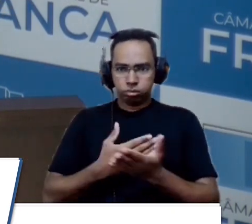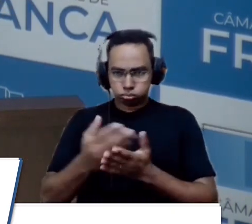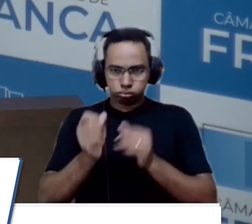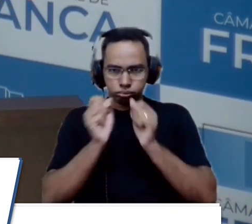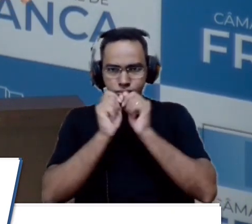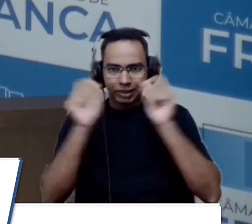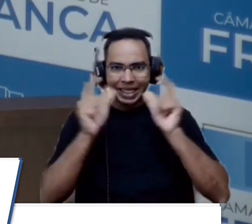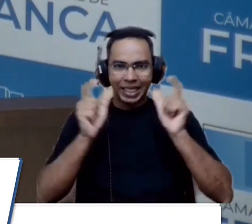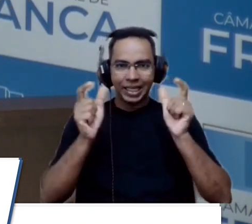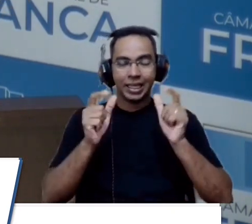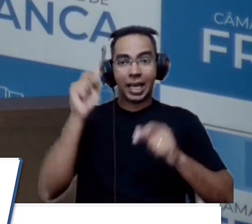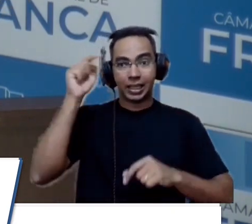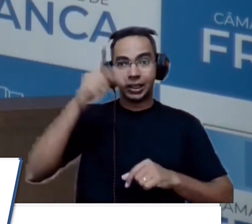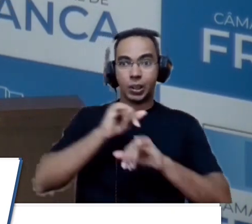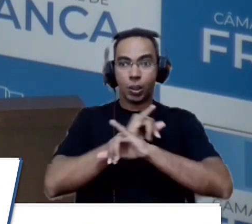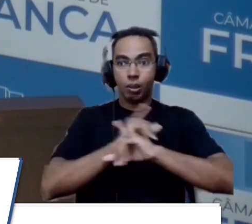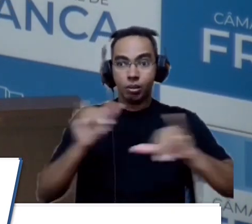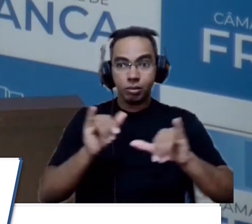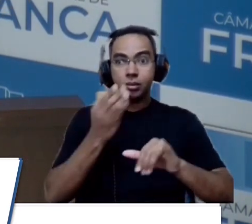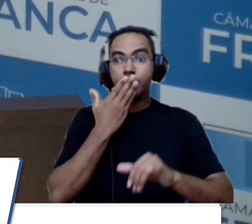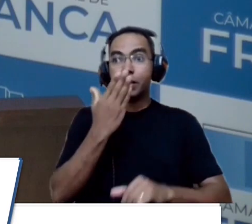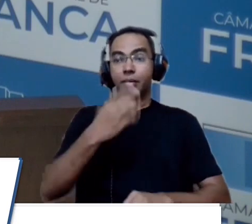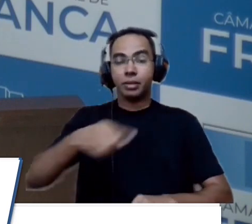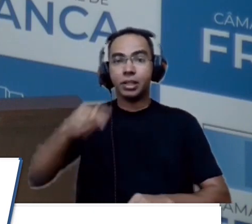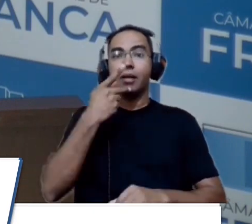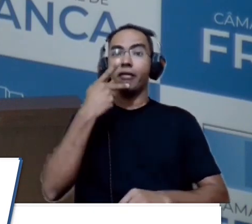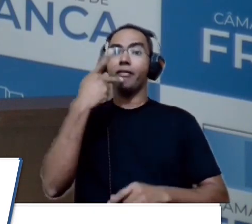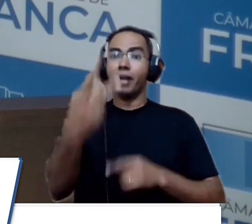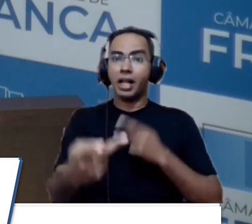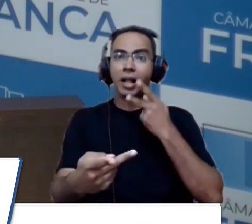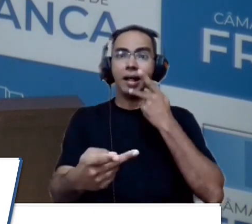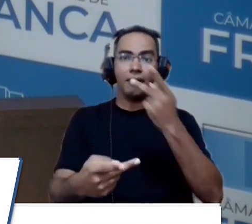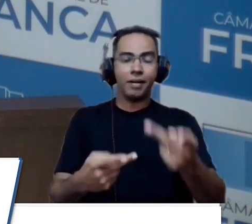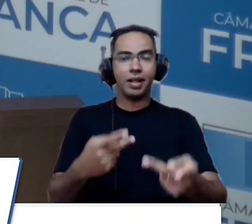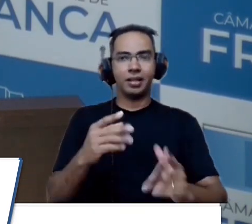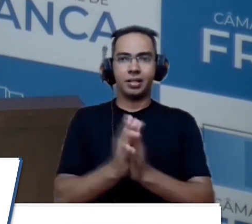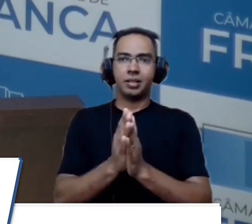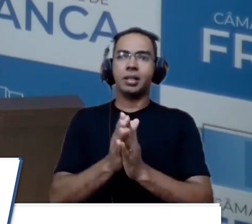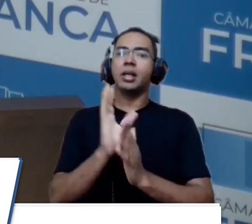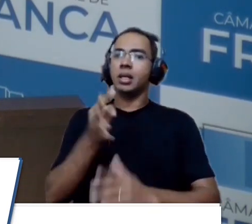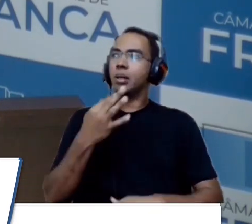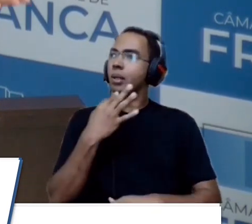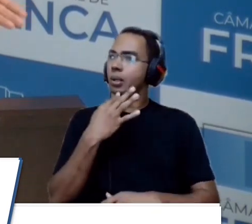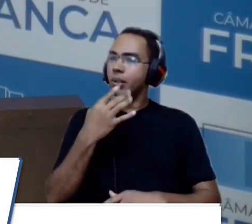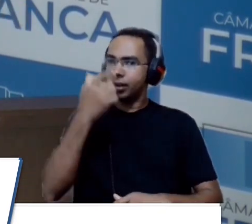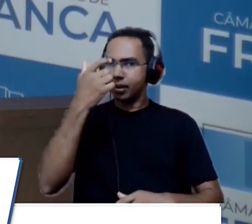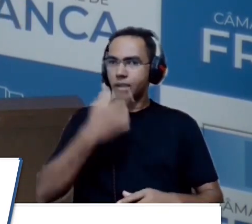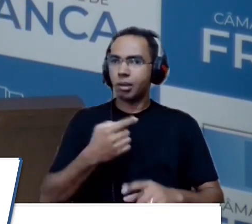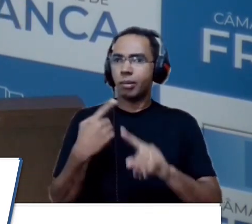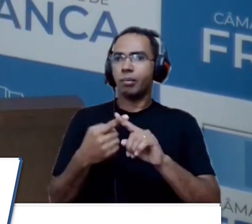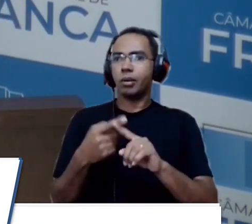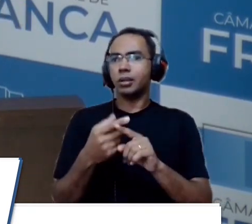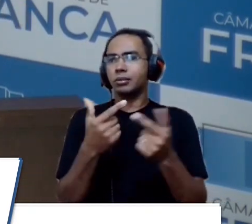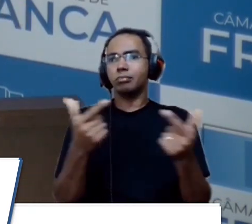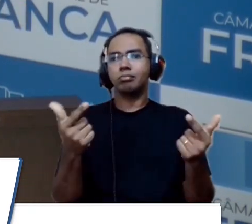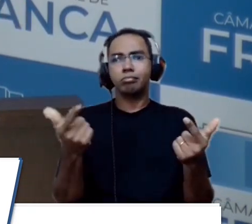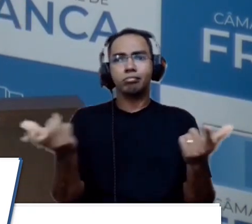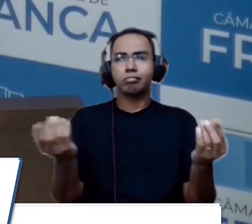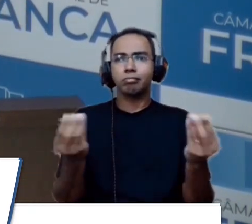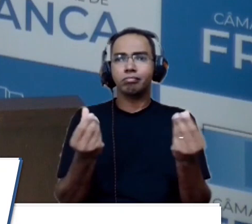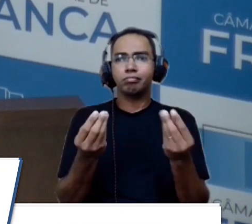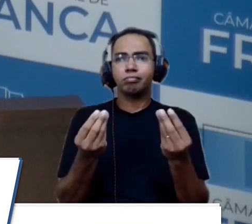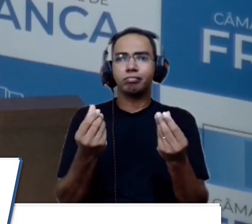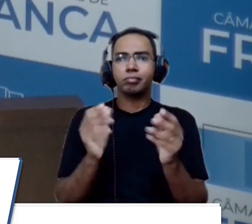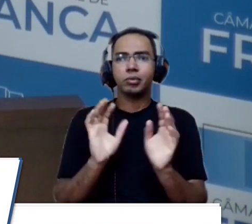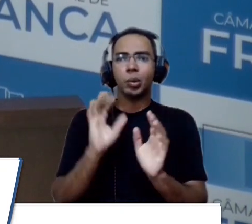para vocês falarem, eu tenho conhecimento, porque senão, isso reflete na cidade. Já pensou se a